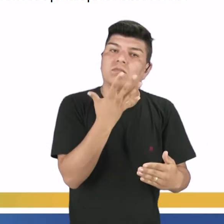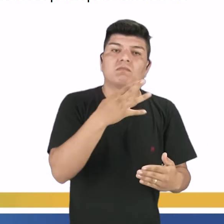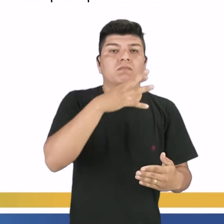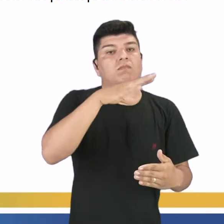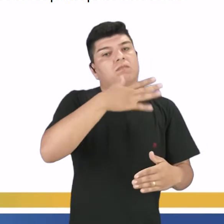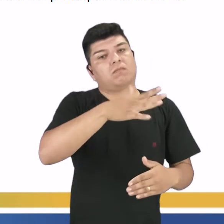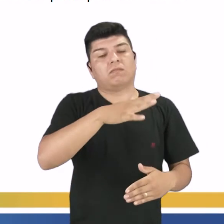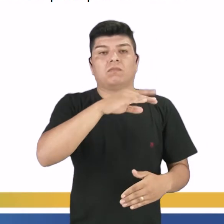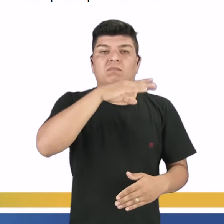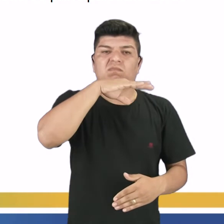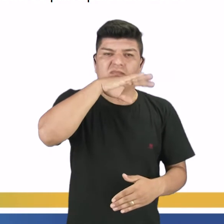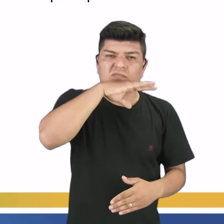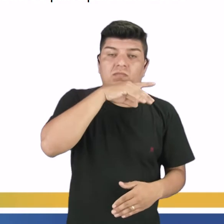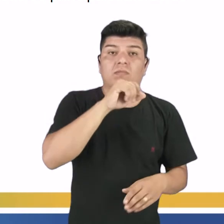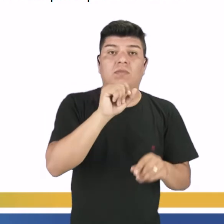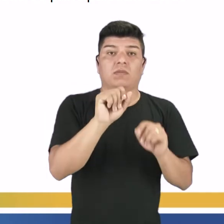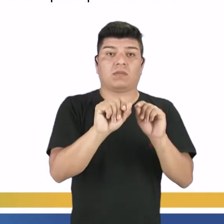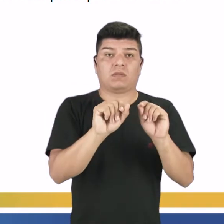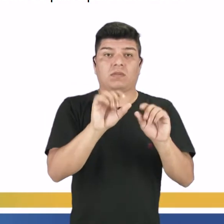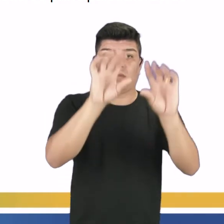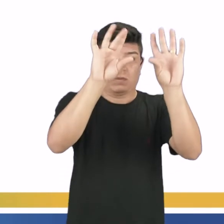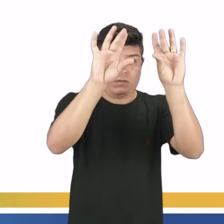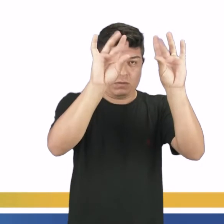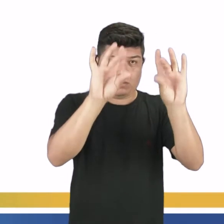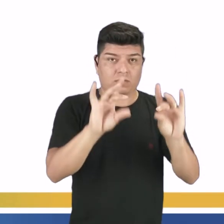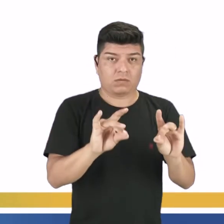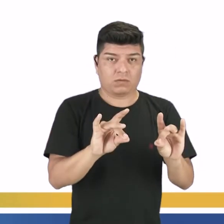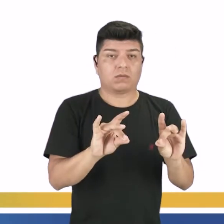razoável ou ruim, de acordo com os critérios específicos.